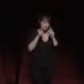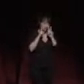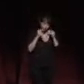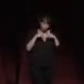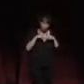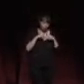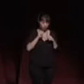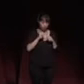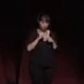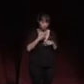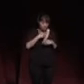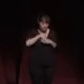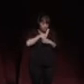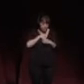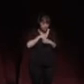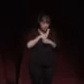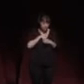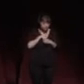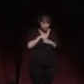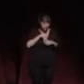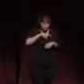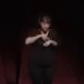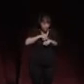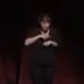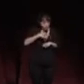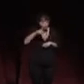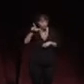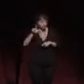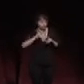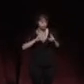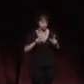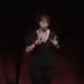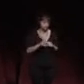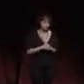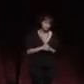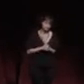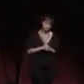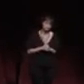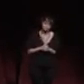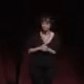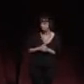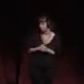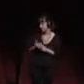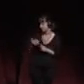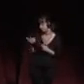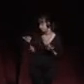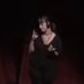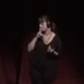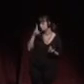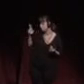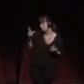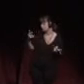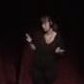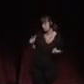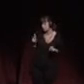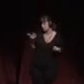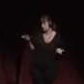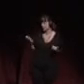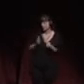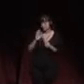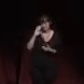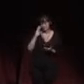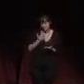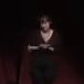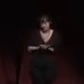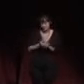para ouvir uma leitura a partir de outra voz. Eu acho que eu não tenho uma resposta para isso, mas acredito que